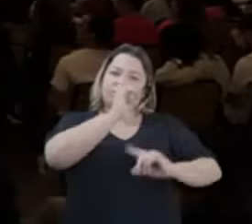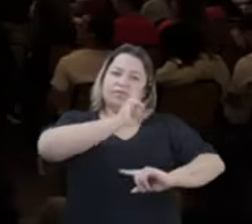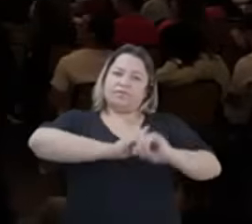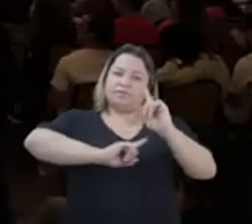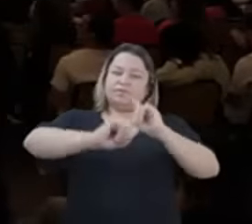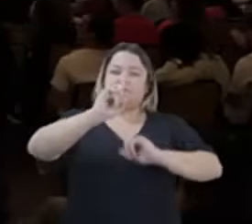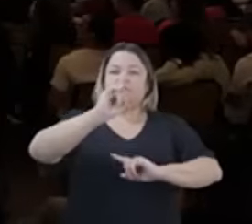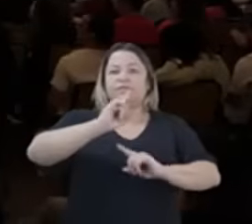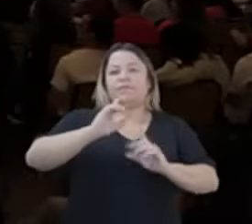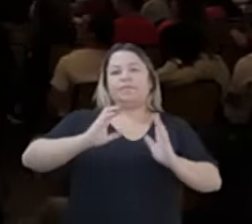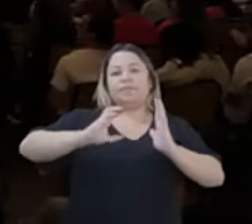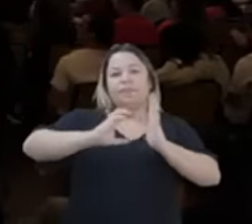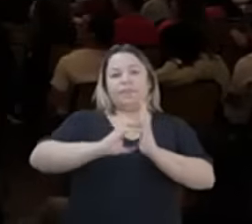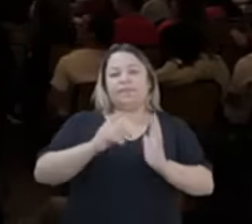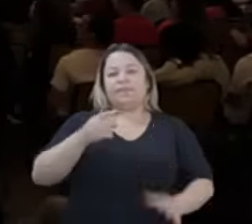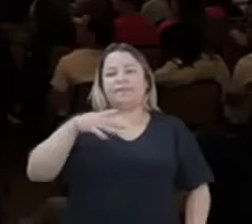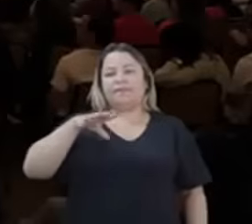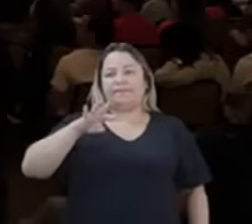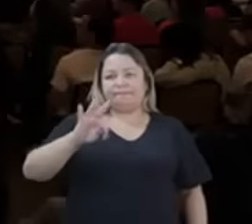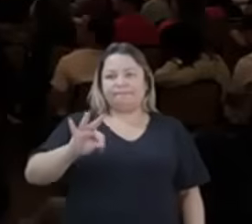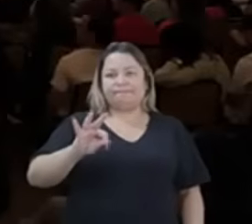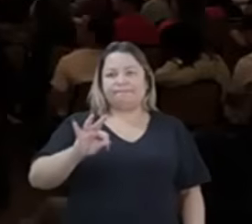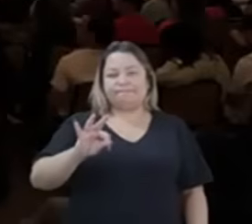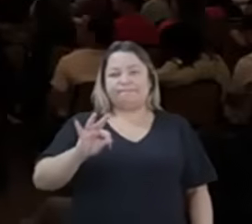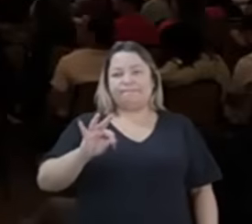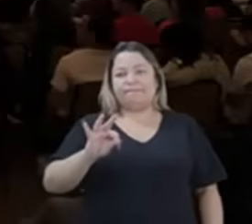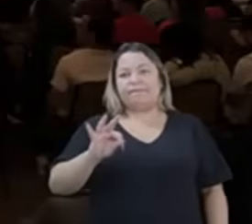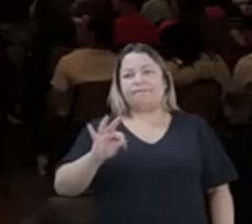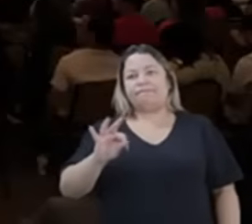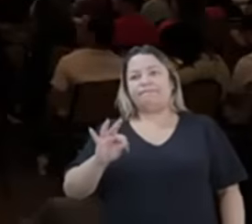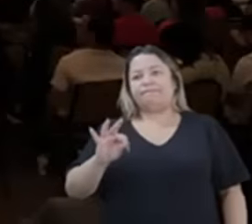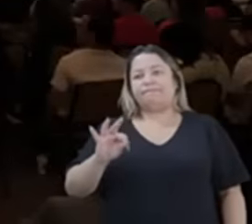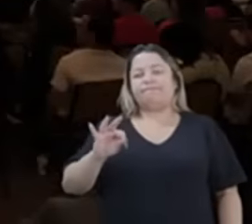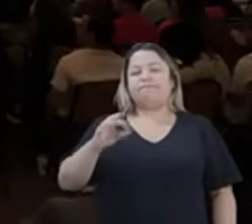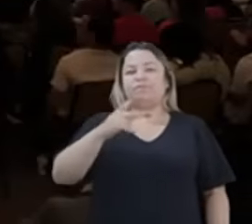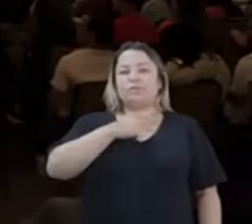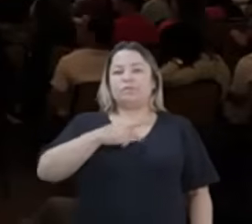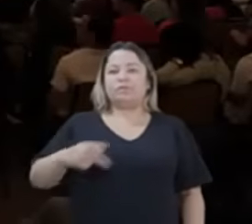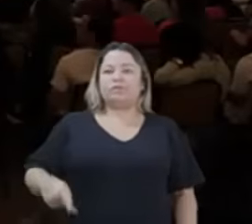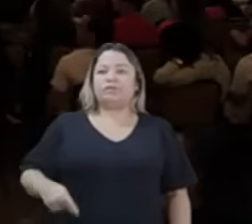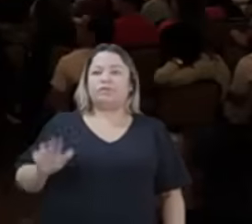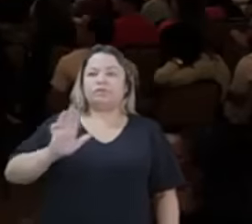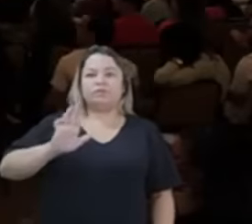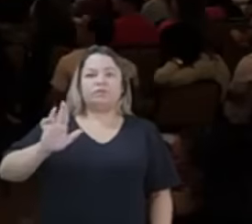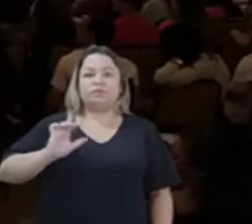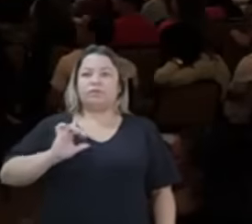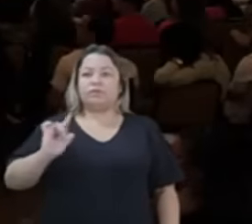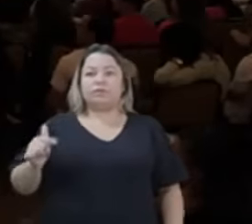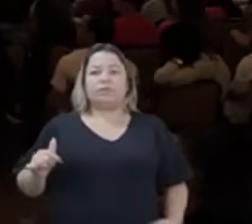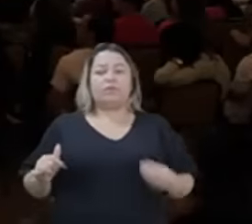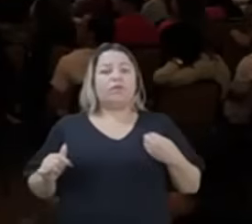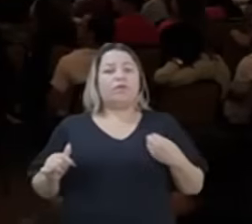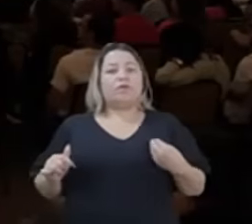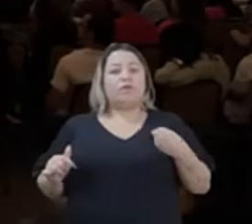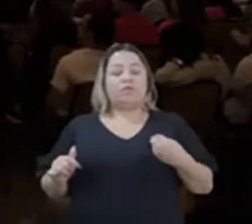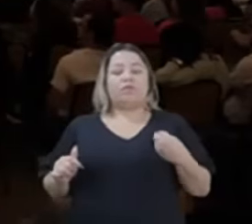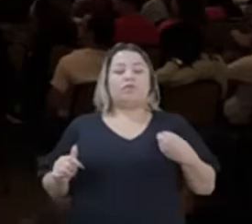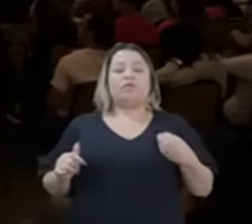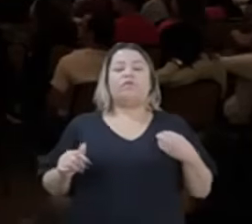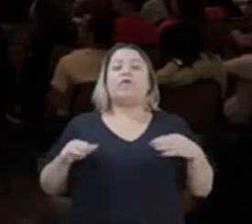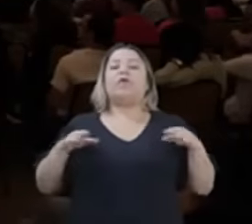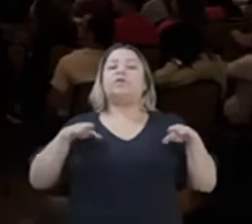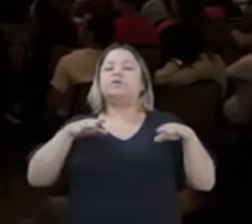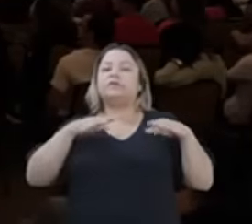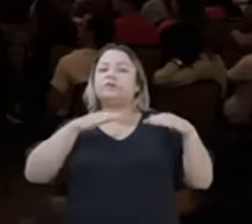construir o Partido dos Trabalhadores quando o presidente Lula não estiver mais nas urnas disputando o